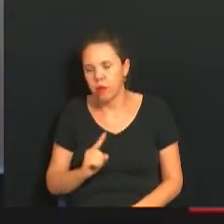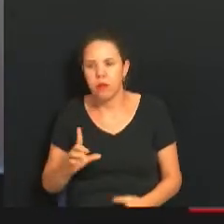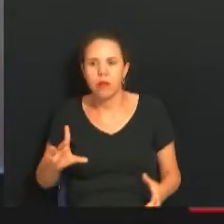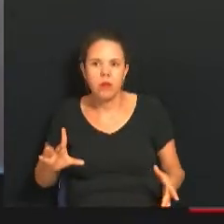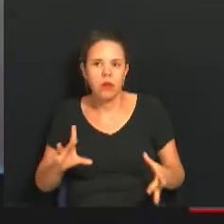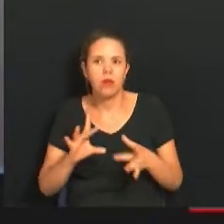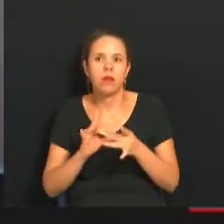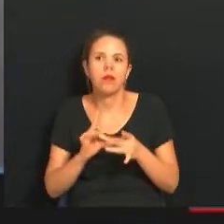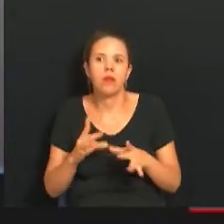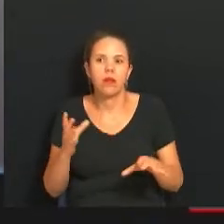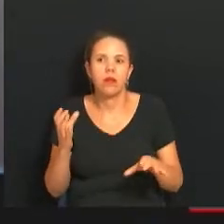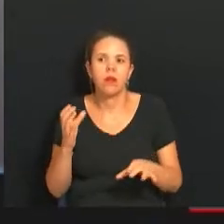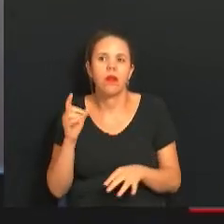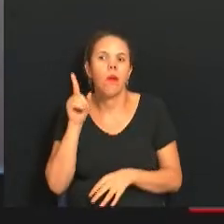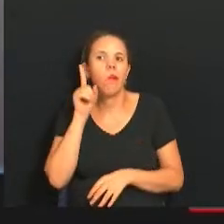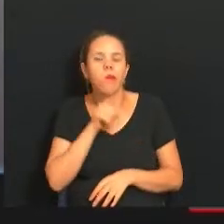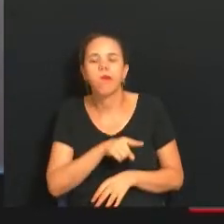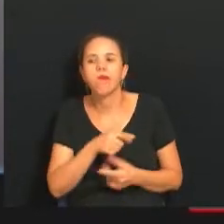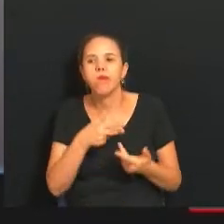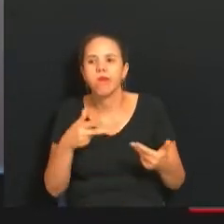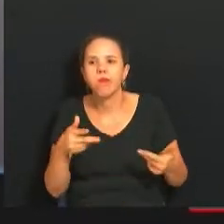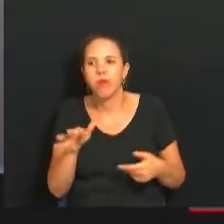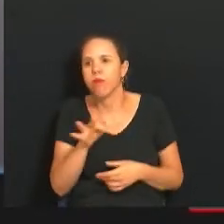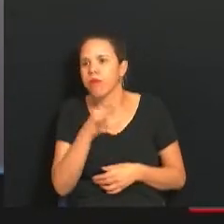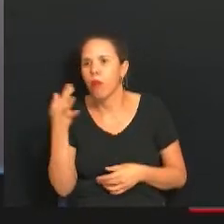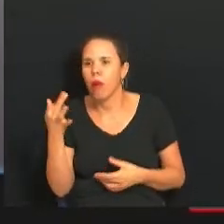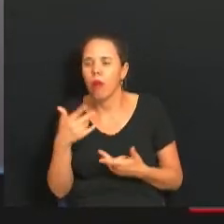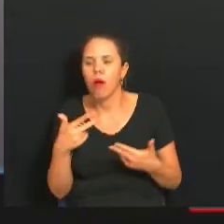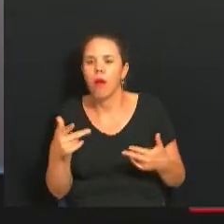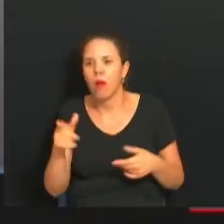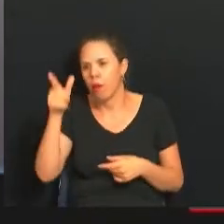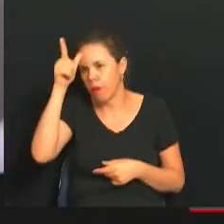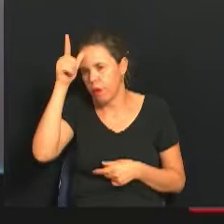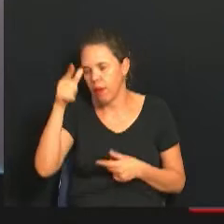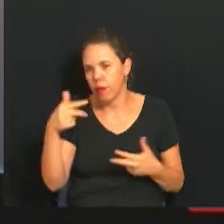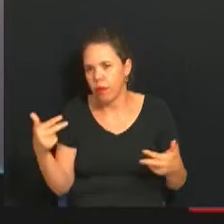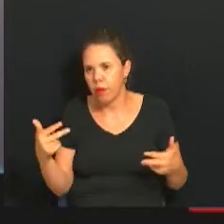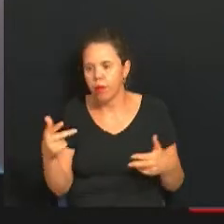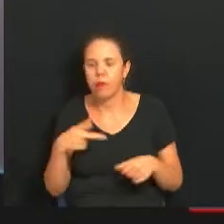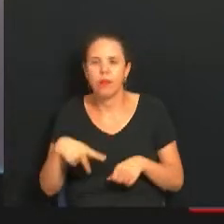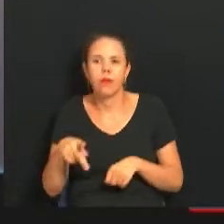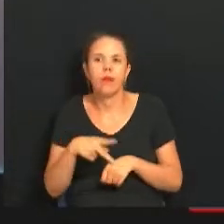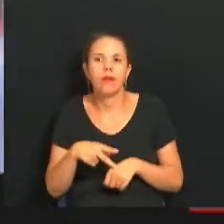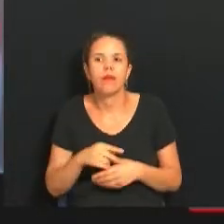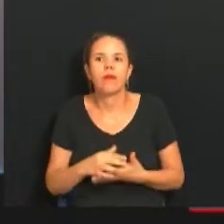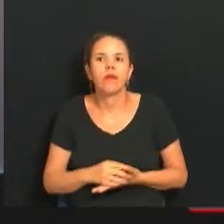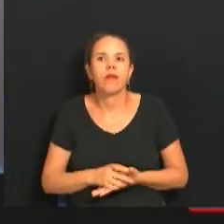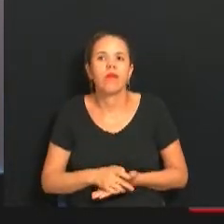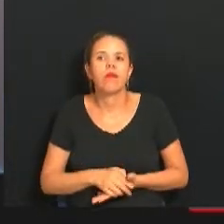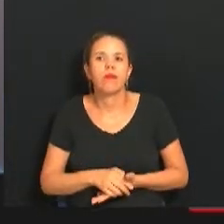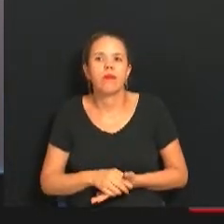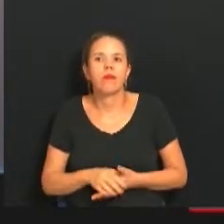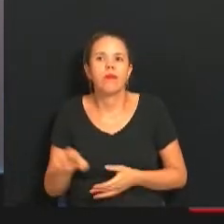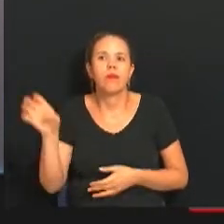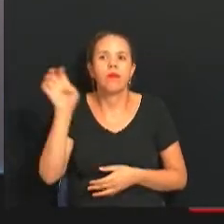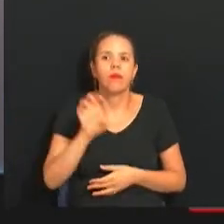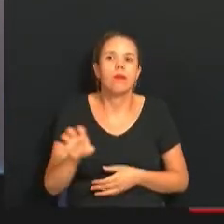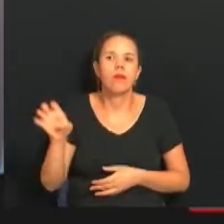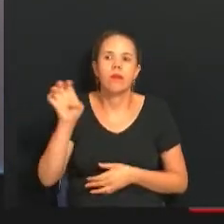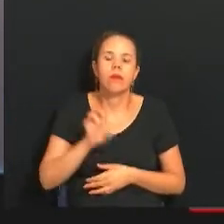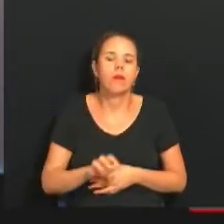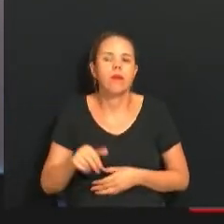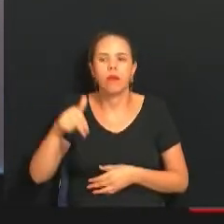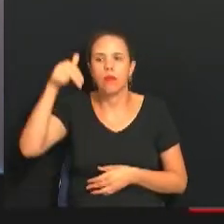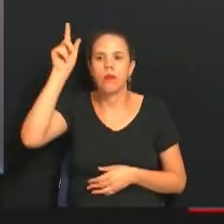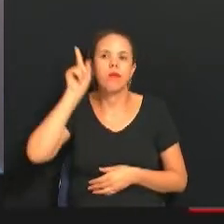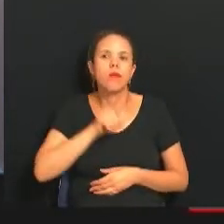reúne Estados Unidos, Grã-Bretanha, França, Alemanha, enfim, outros países europeus e norte-americanos,